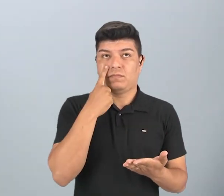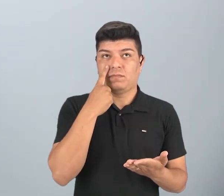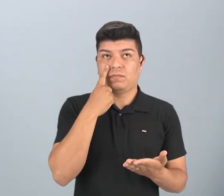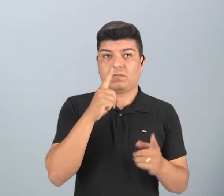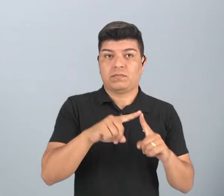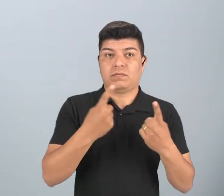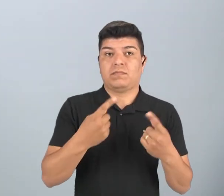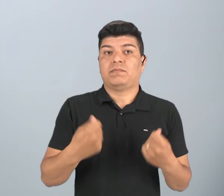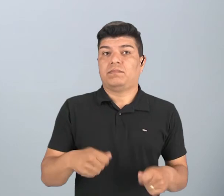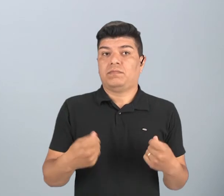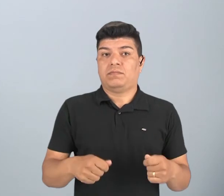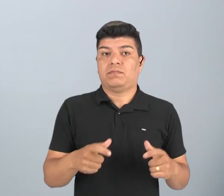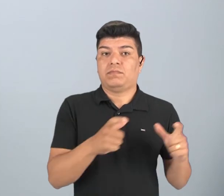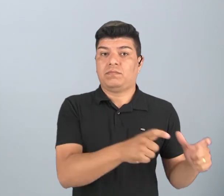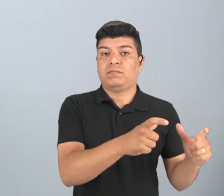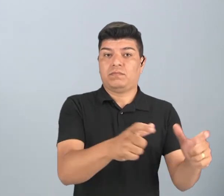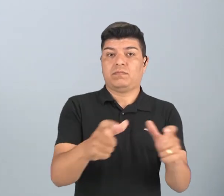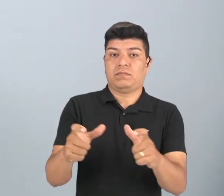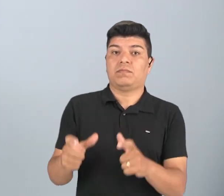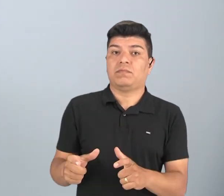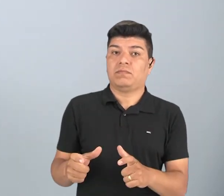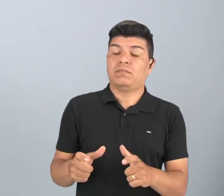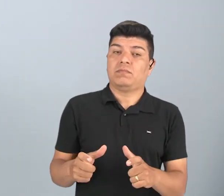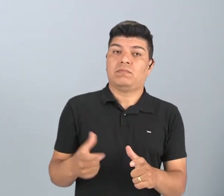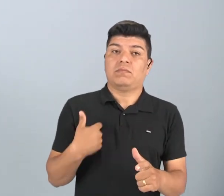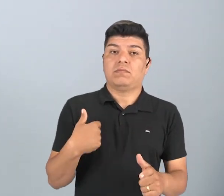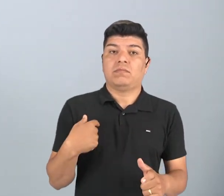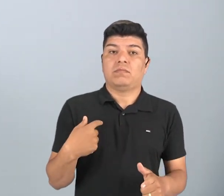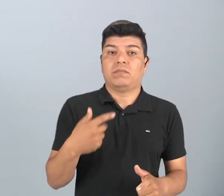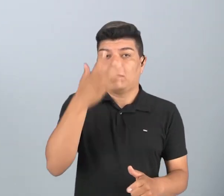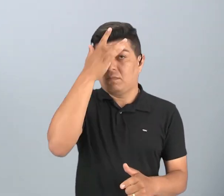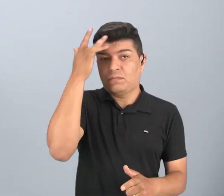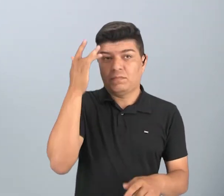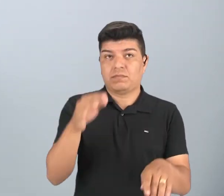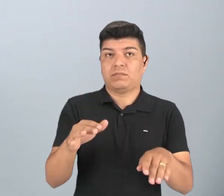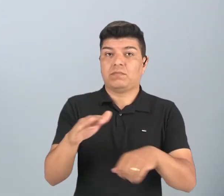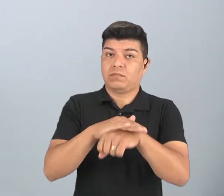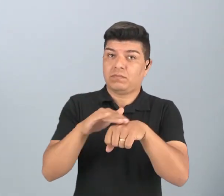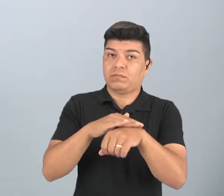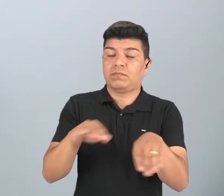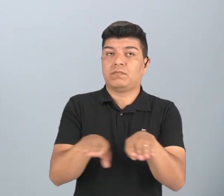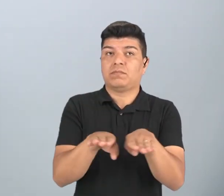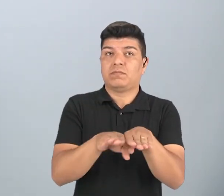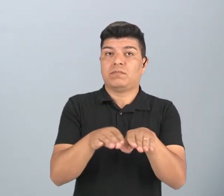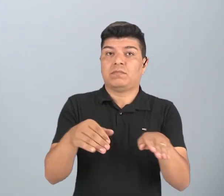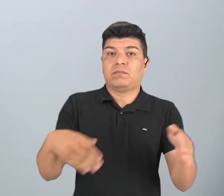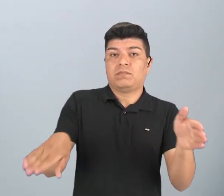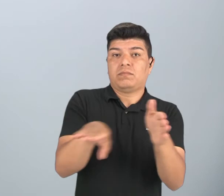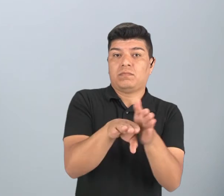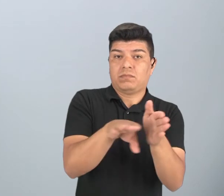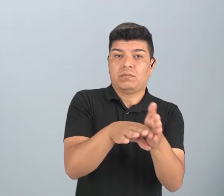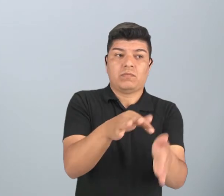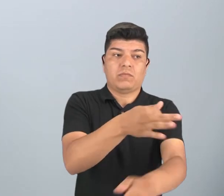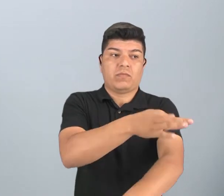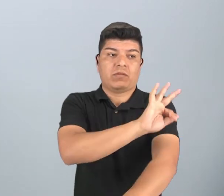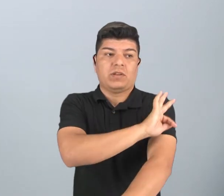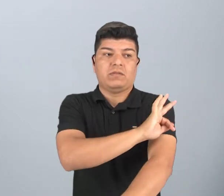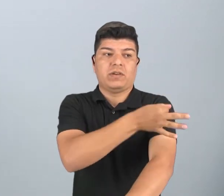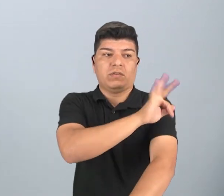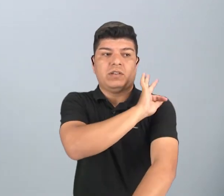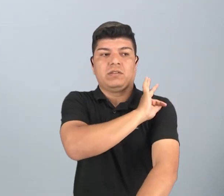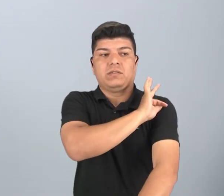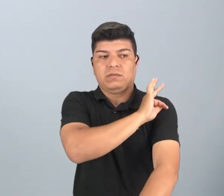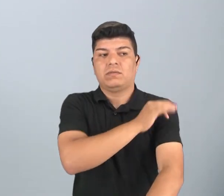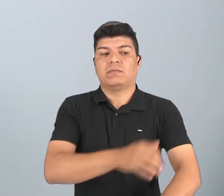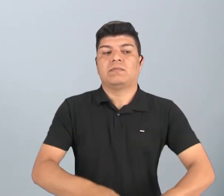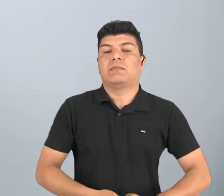Mas depende da nossa região e depende de quem a gente vai falar também. Se eu chegar na faculdade lá, falar com o meu professor na faculdade e